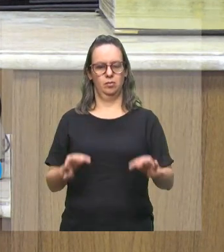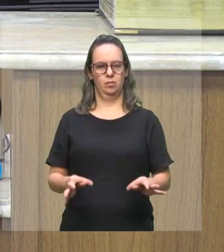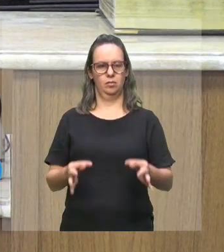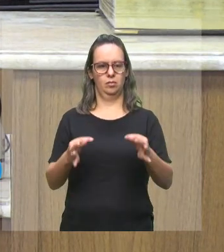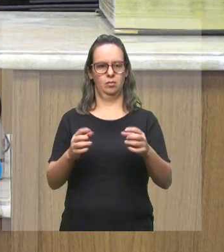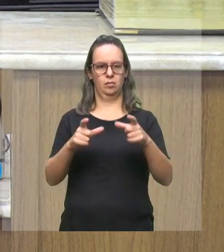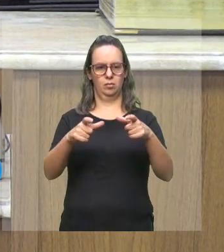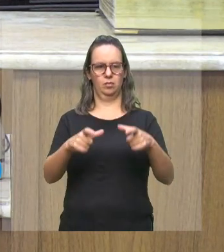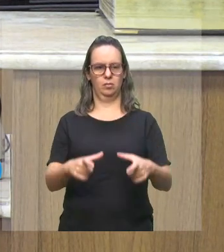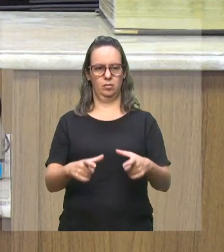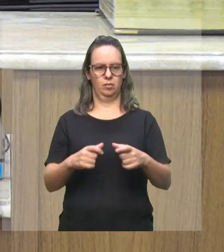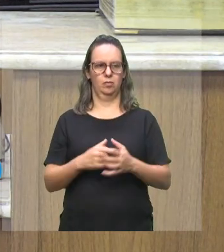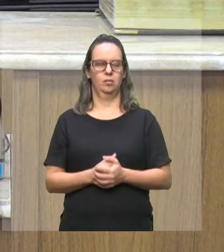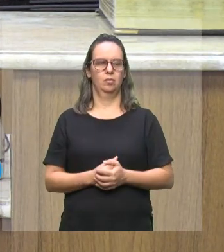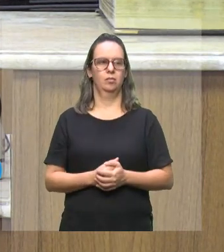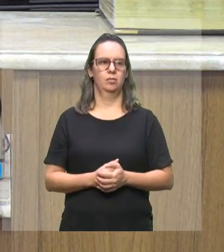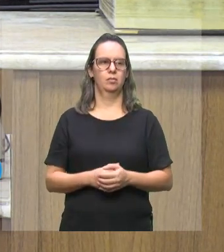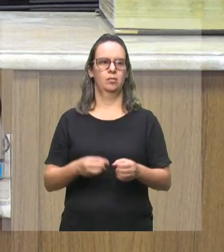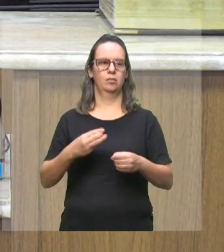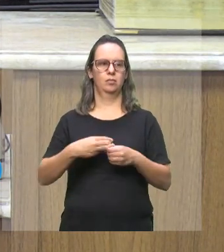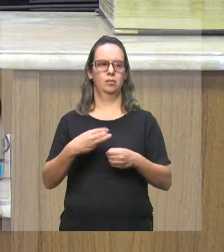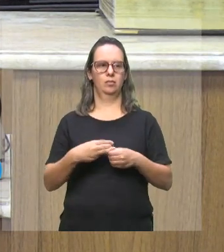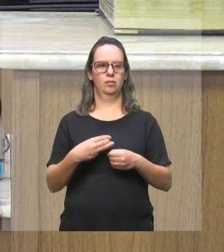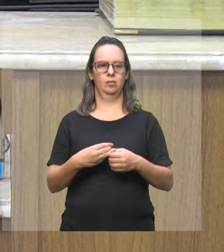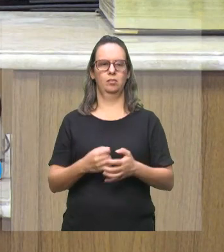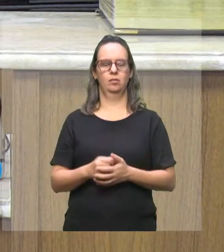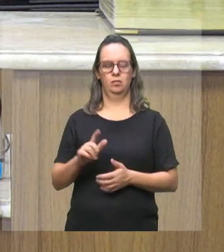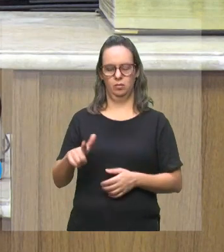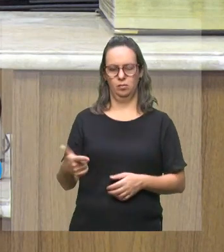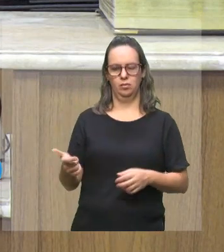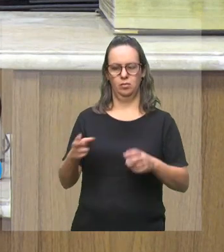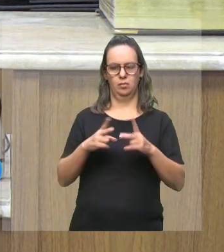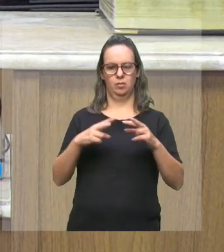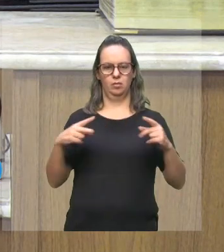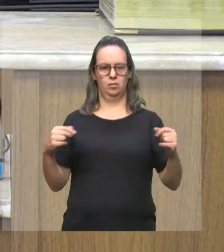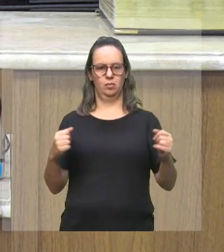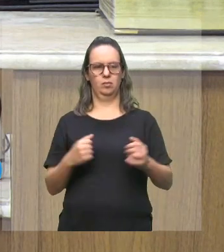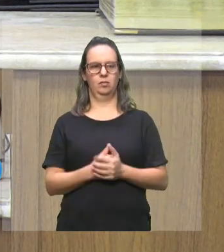ambiente produtivo no município e dá outras providências.